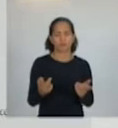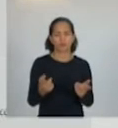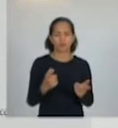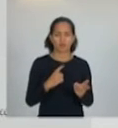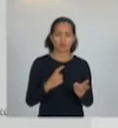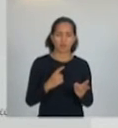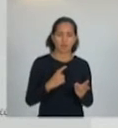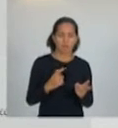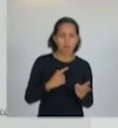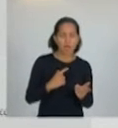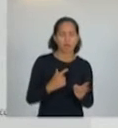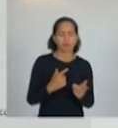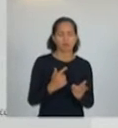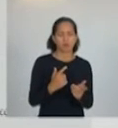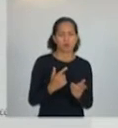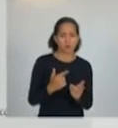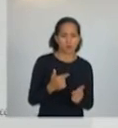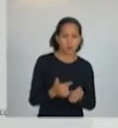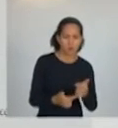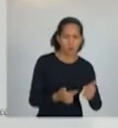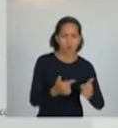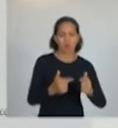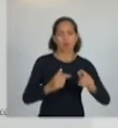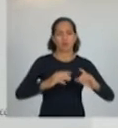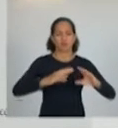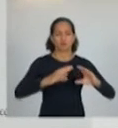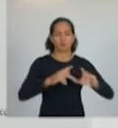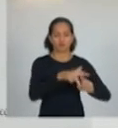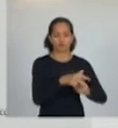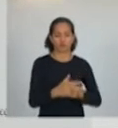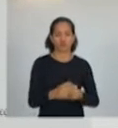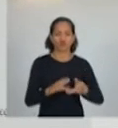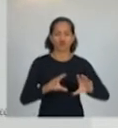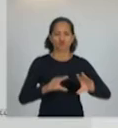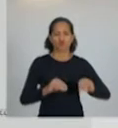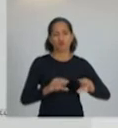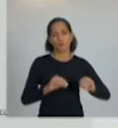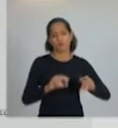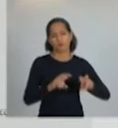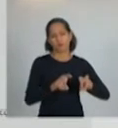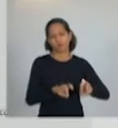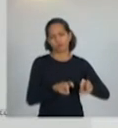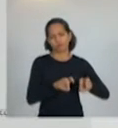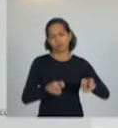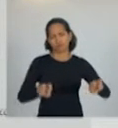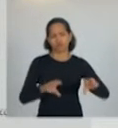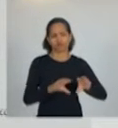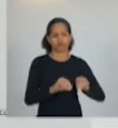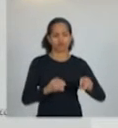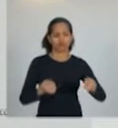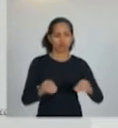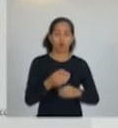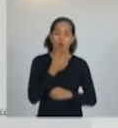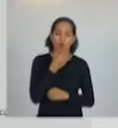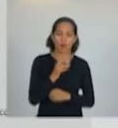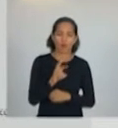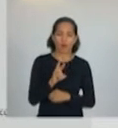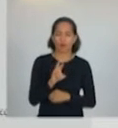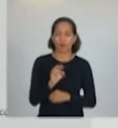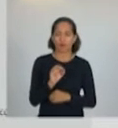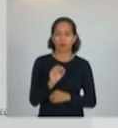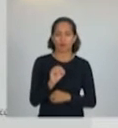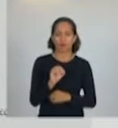pequeno empreendimento de reforma de sofá dentro do bairro, que é histórico dentro de Barcelona. Rogério, que tem como